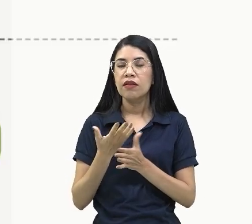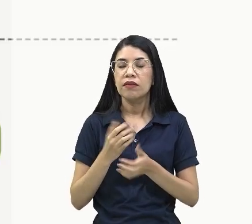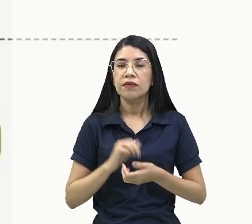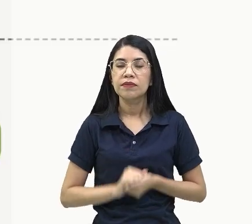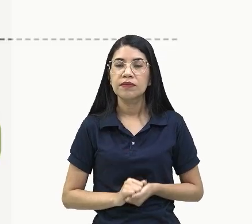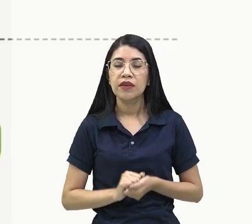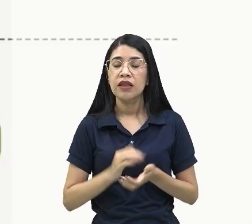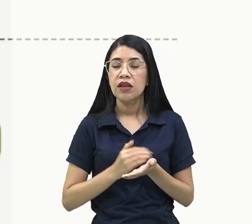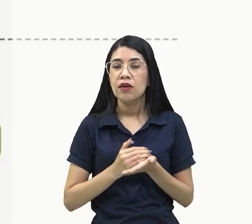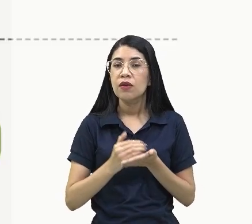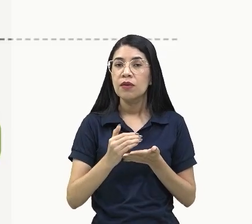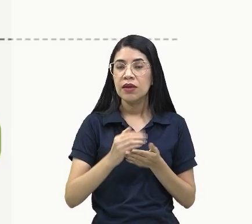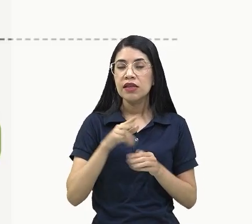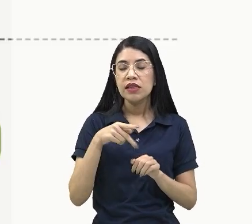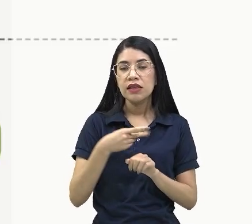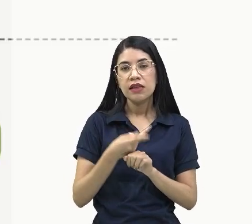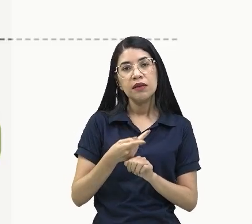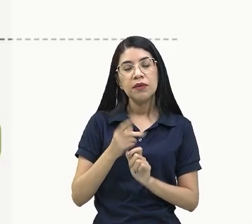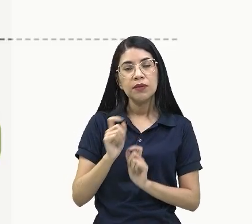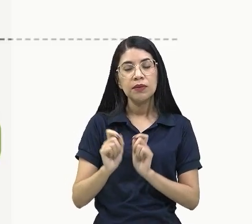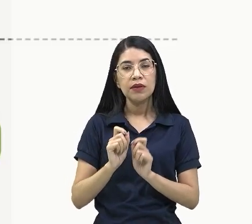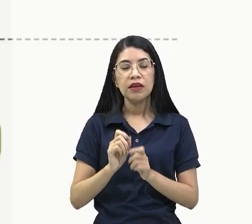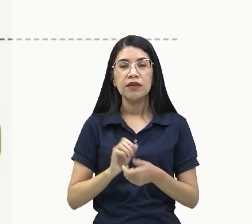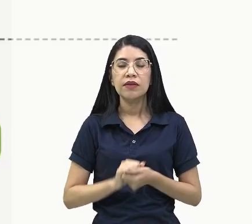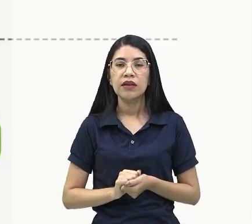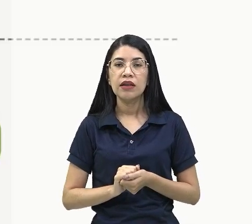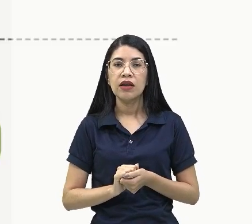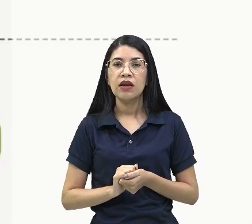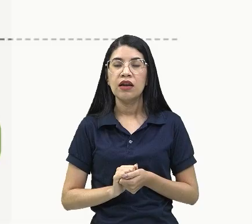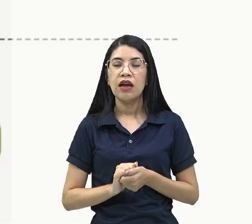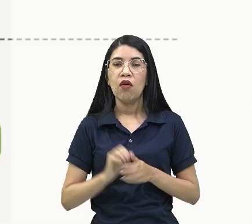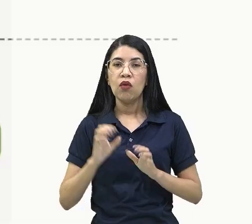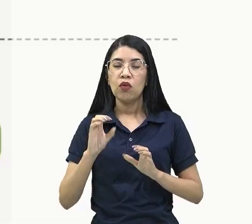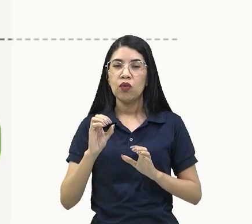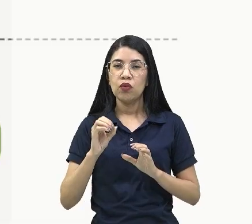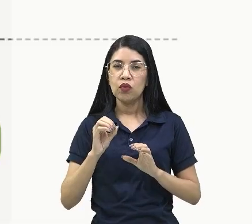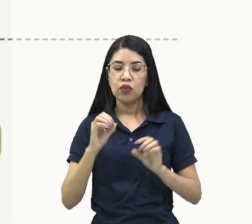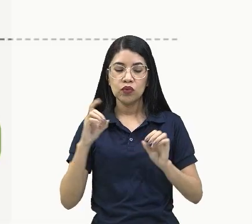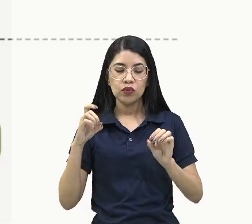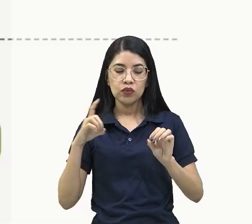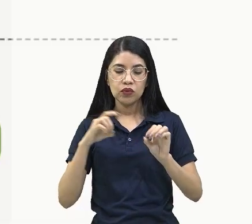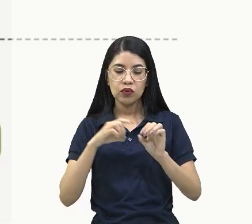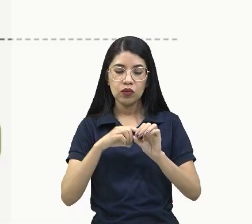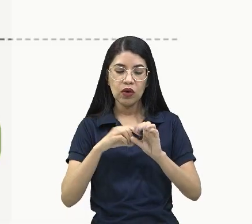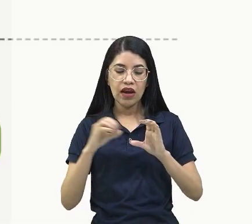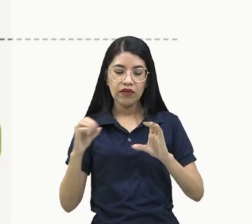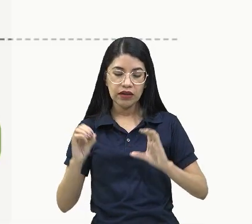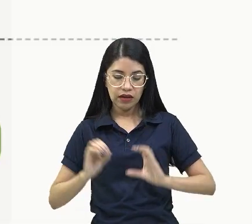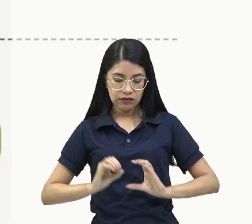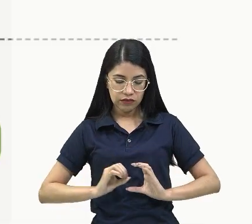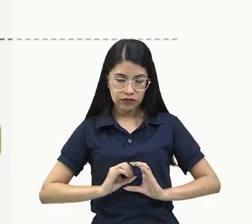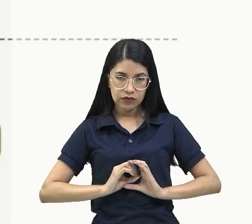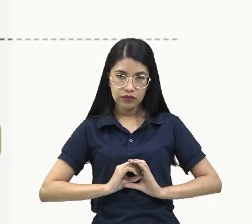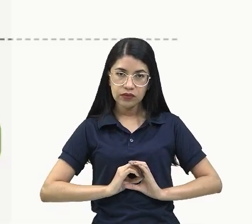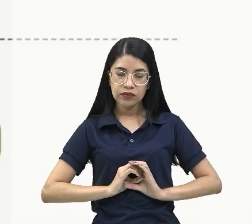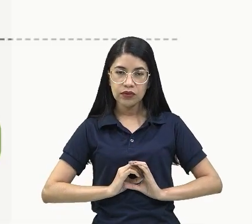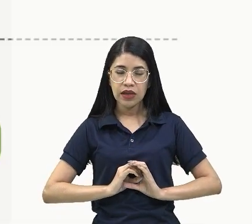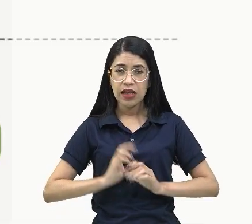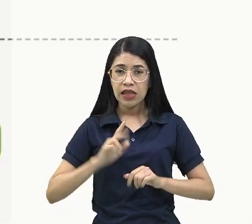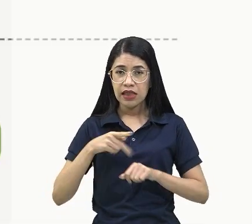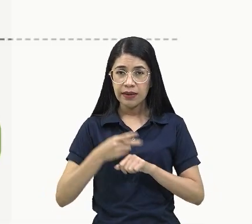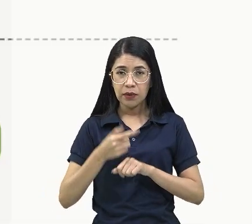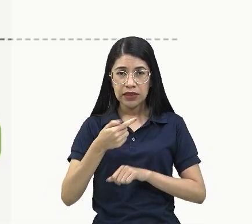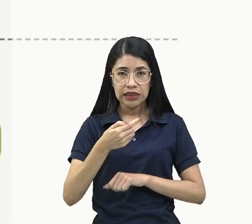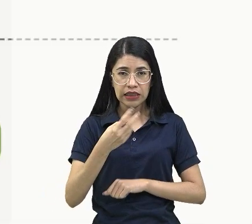se iniciar após um processo chamado de implantação do embrião no útero. E esse embrião, com 72